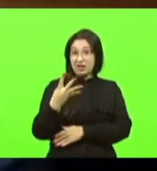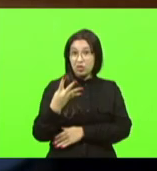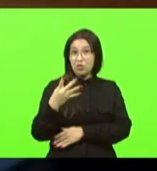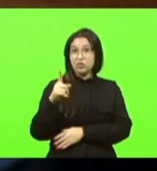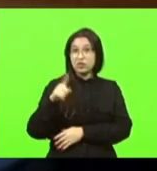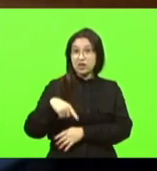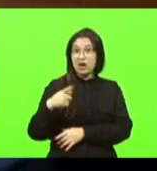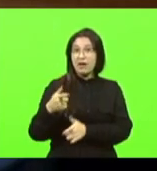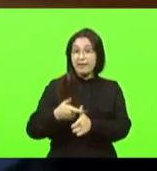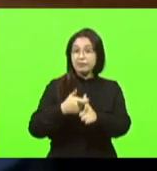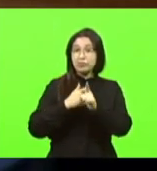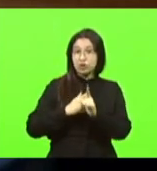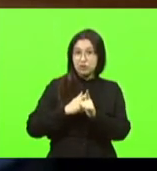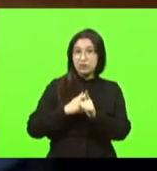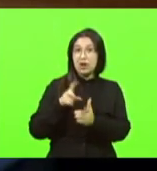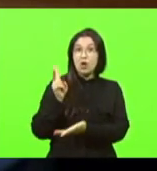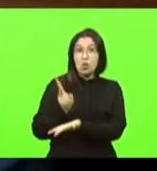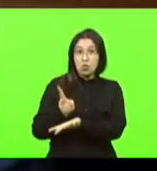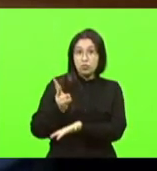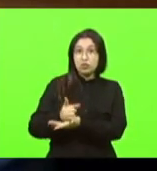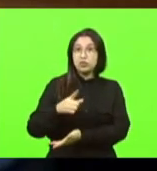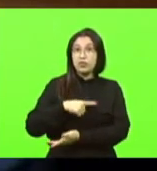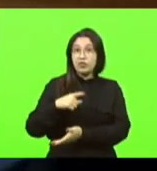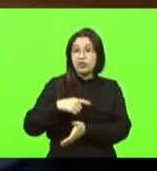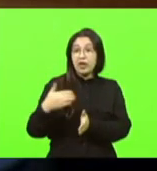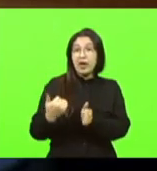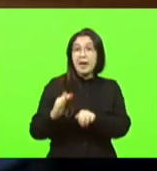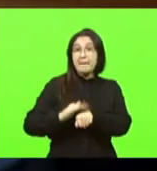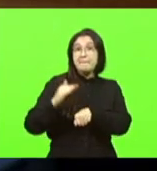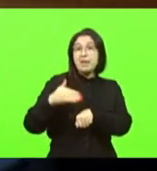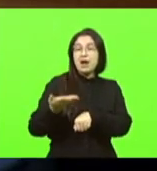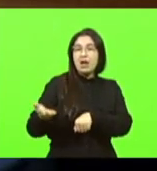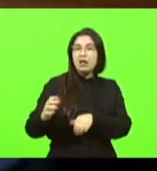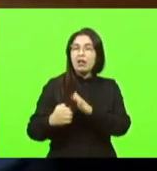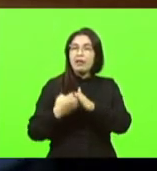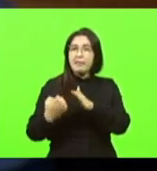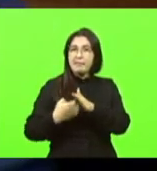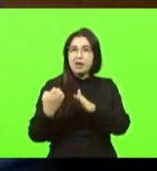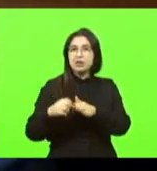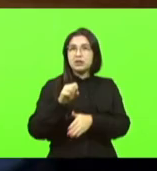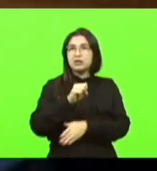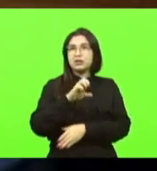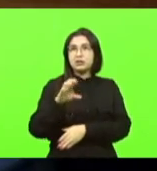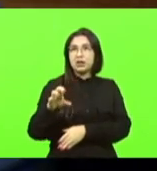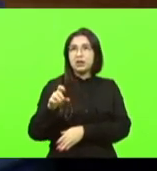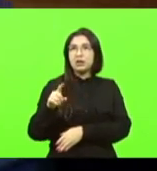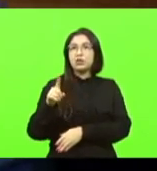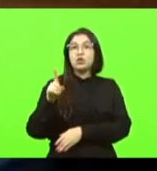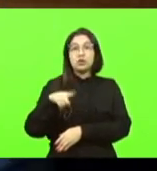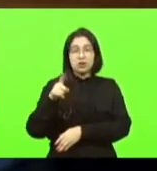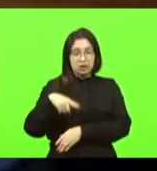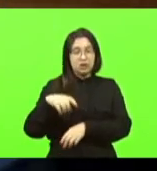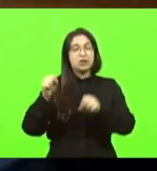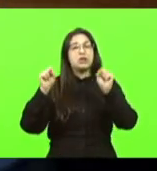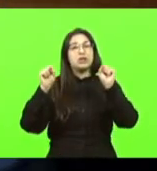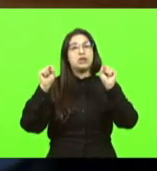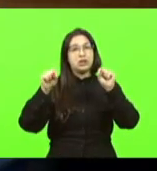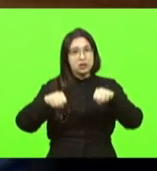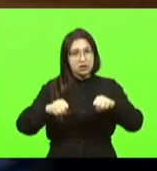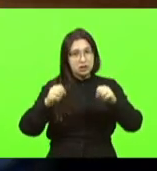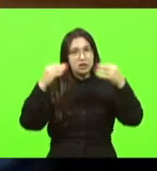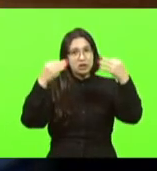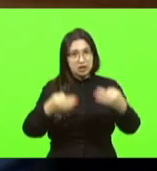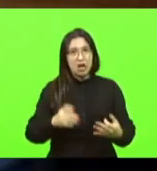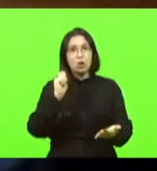minoria diga-se de passagem a maioria dos empresários catarinenses são corretos e pagam em dia